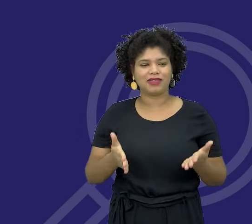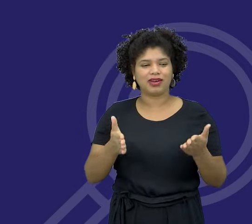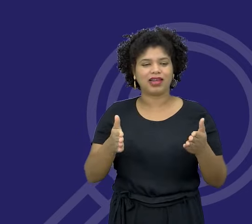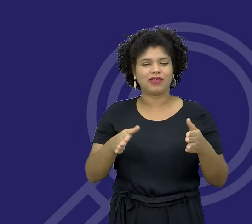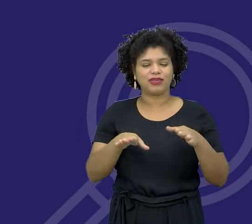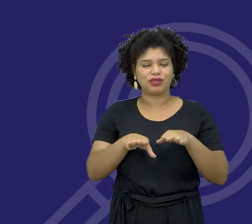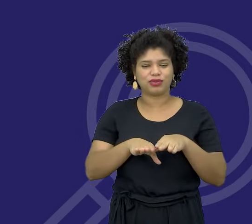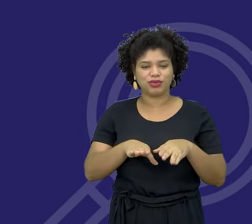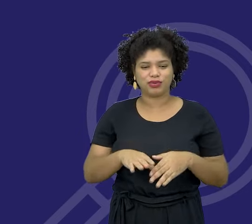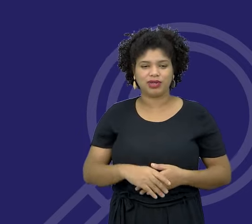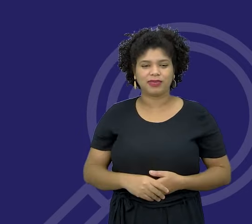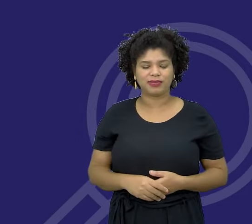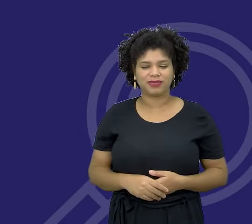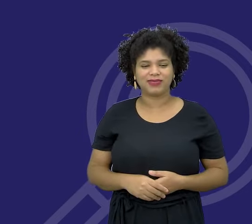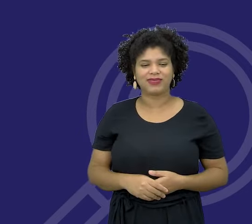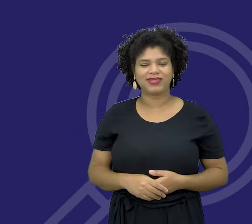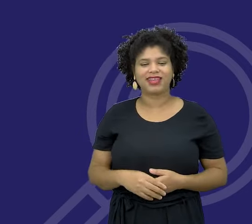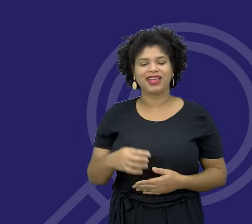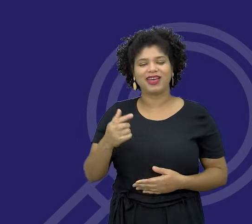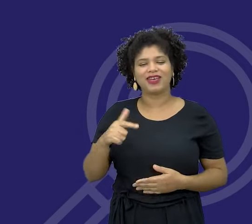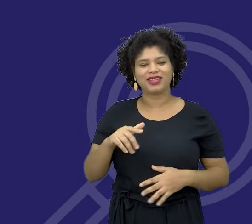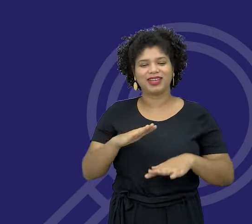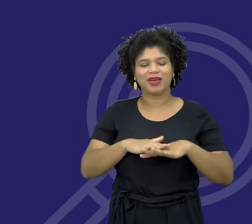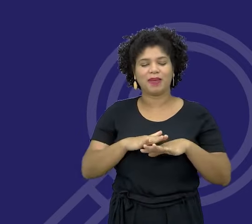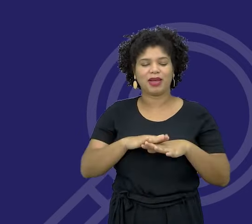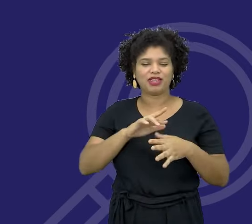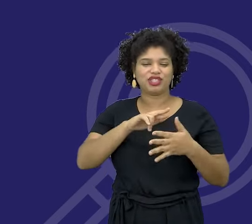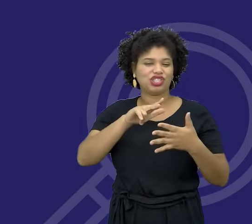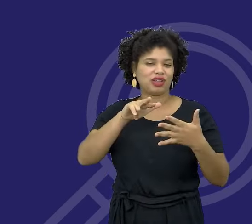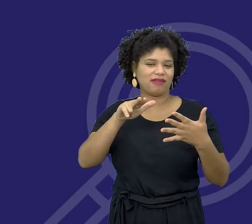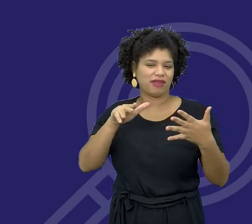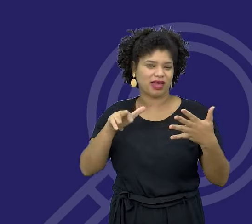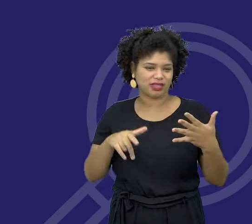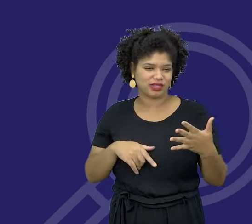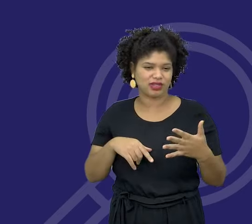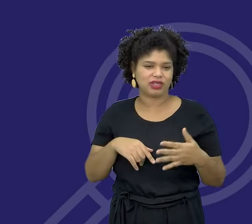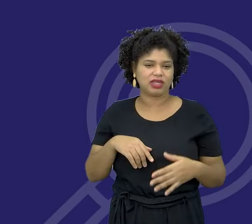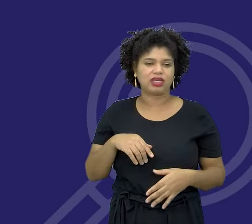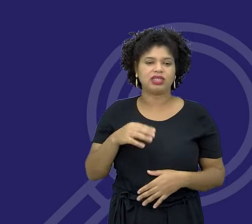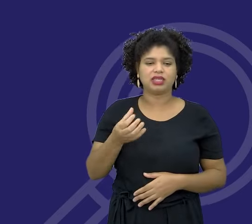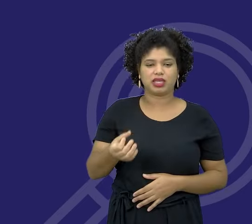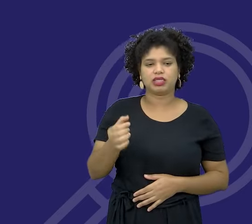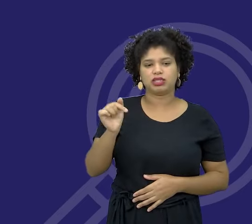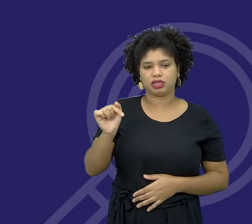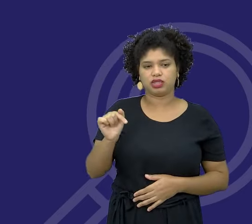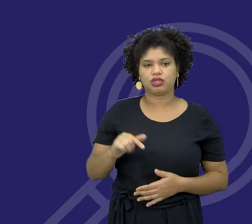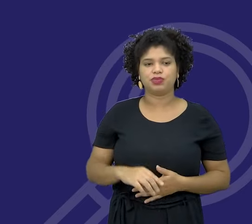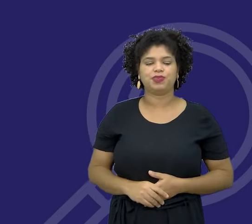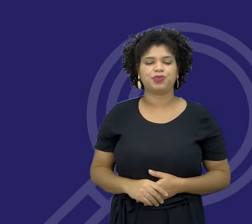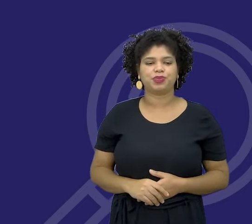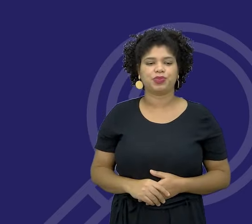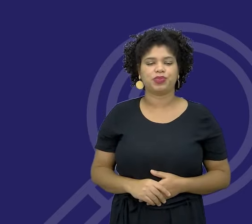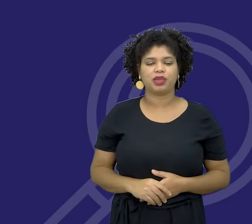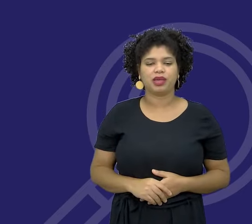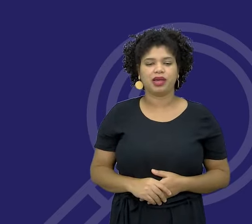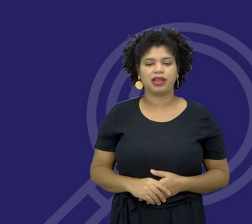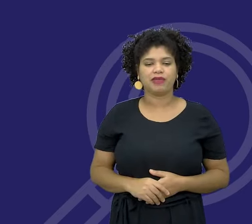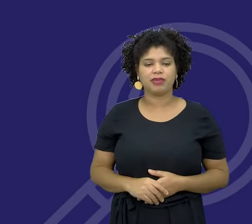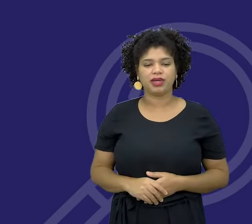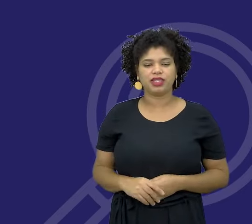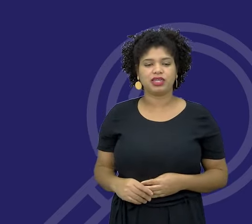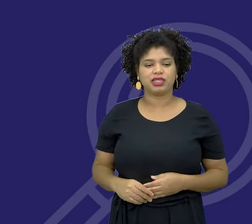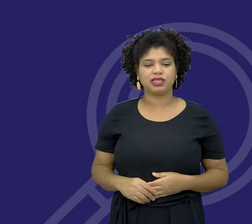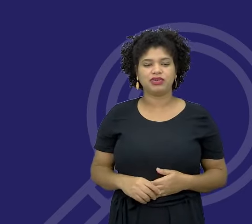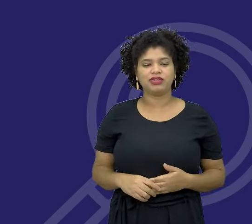verificar, tanto na questão 6 quanto na questão 7. Mas, bom, vocês viram